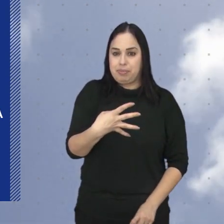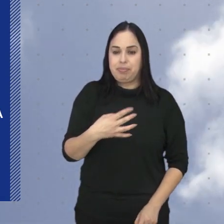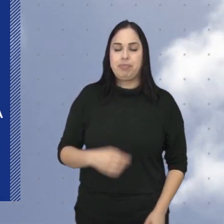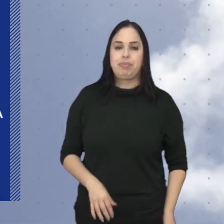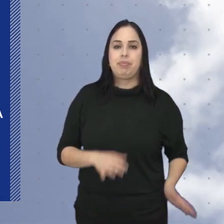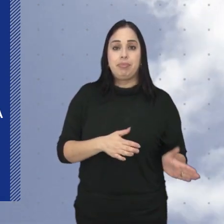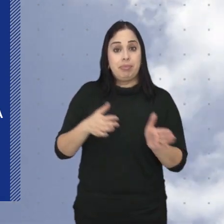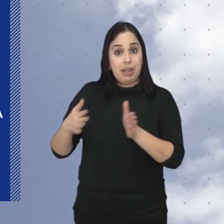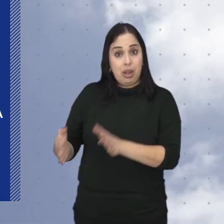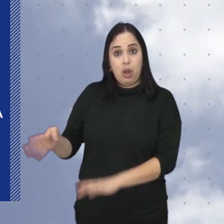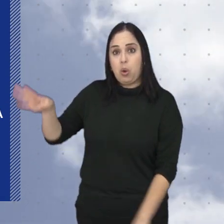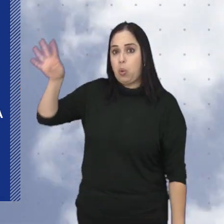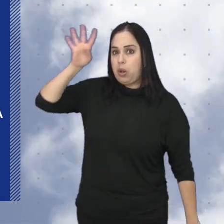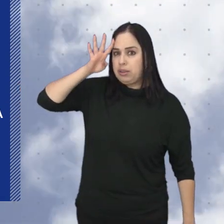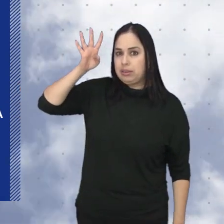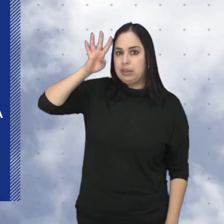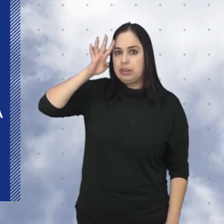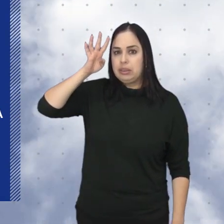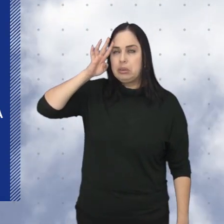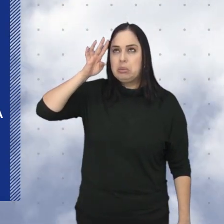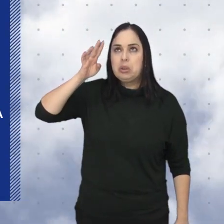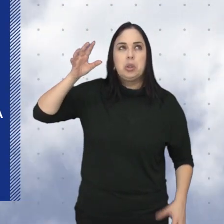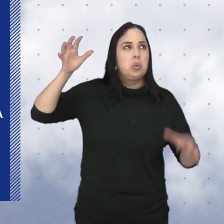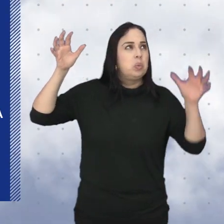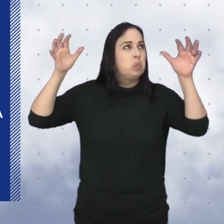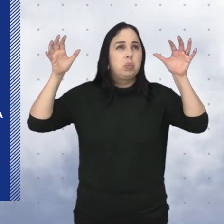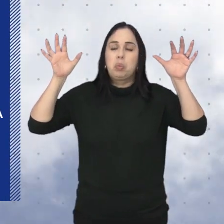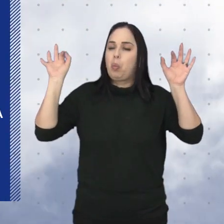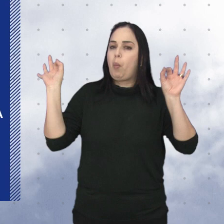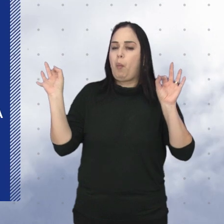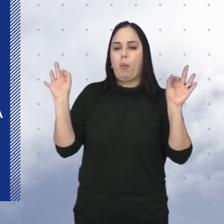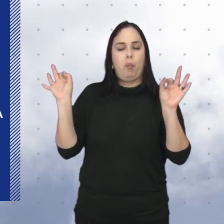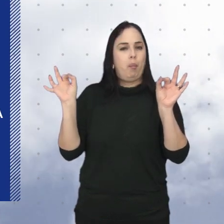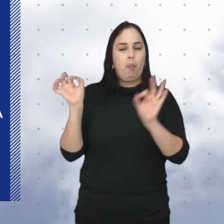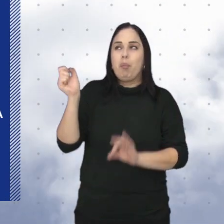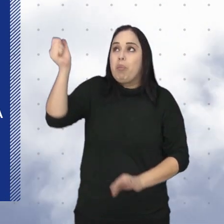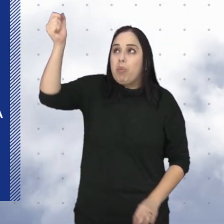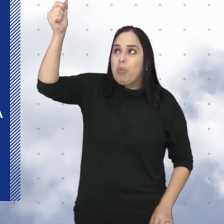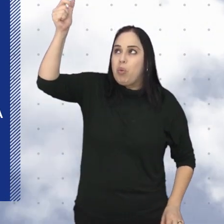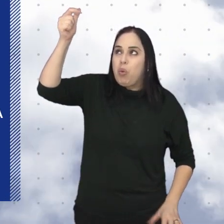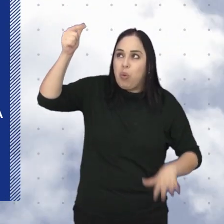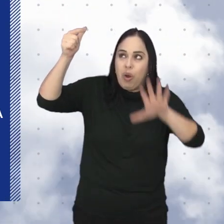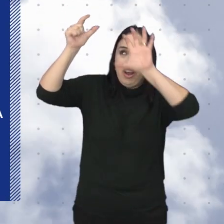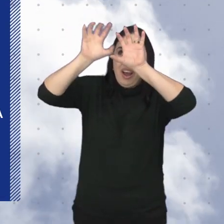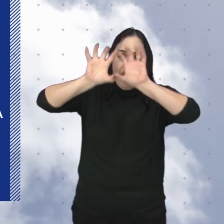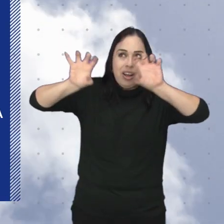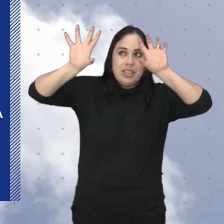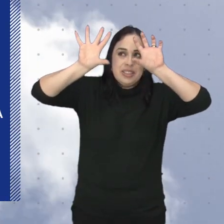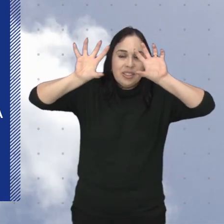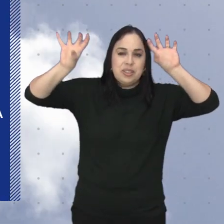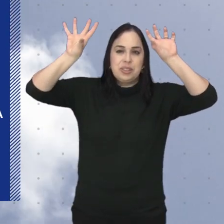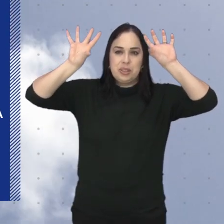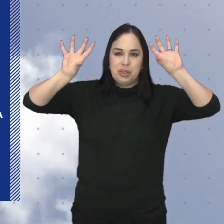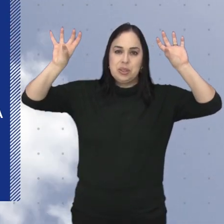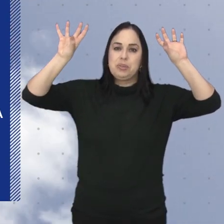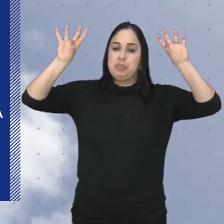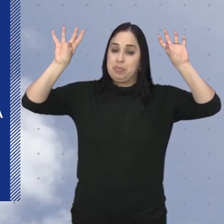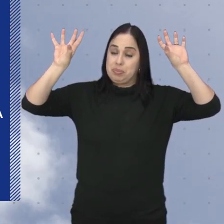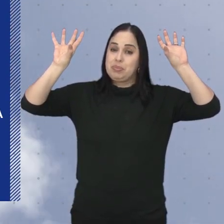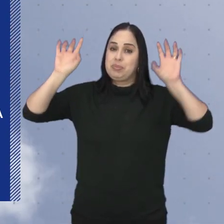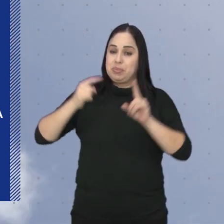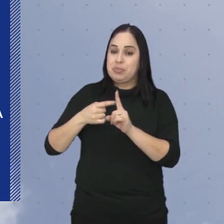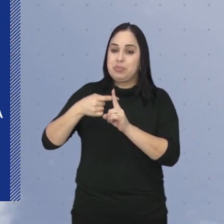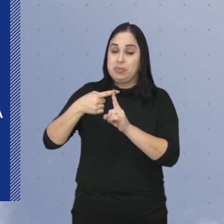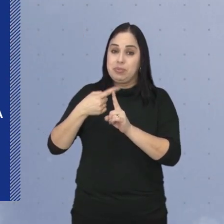de 14. Para quarta-feira também não há expectativa de chuva. O sol deve aparecer entre nuvens que aumentam com o decorrer do